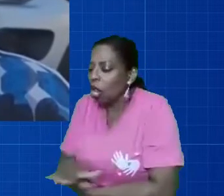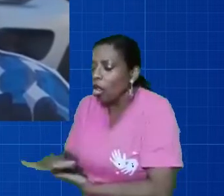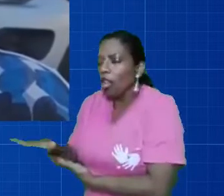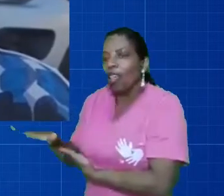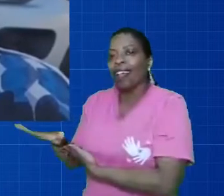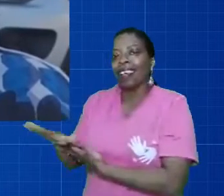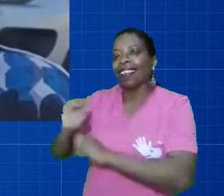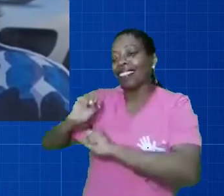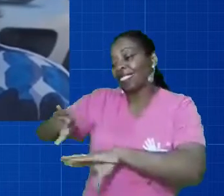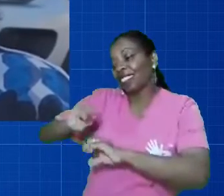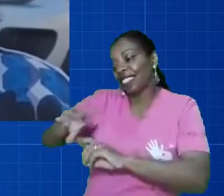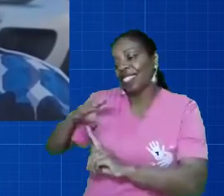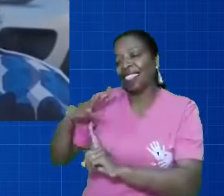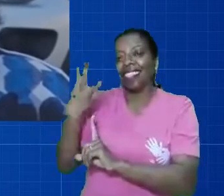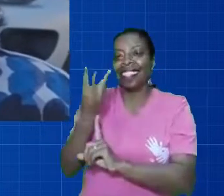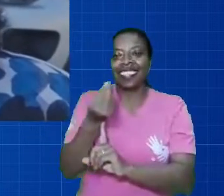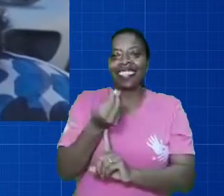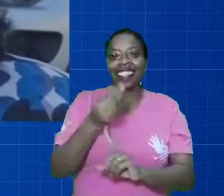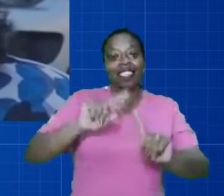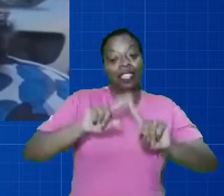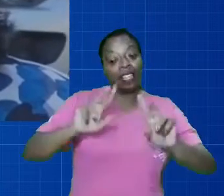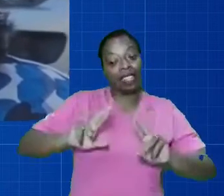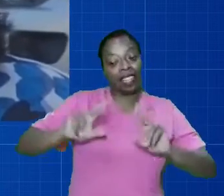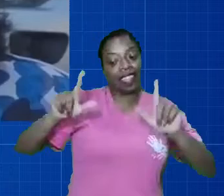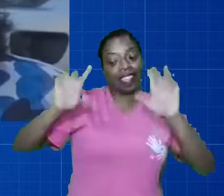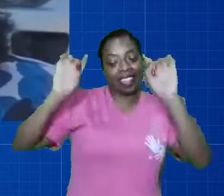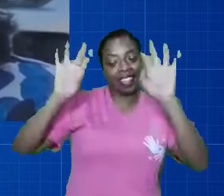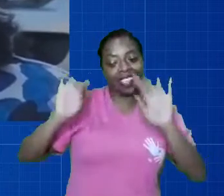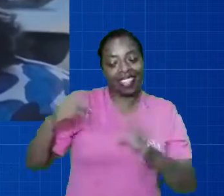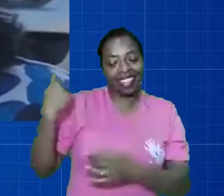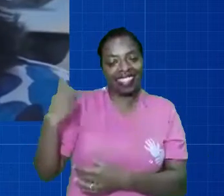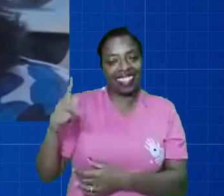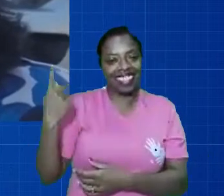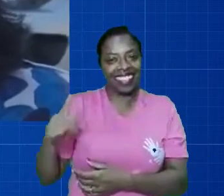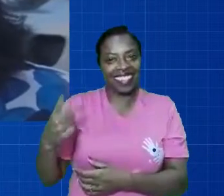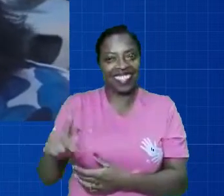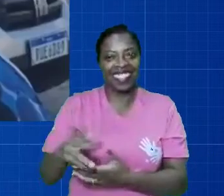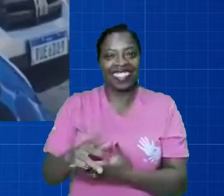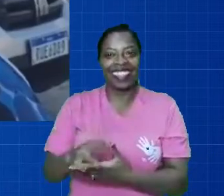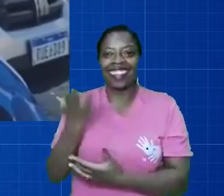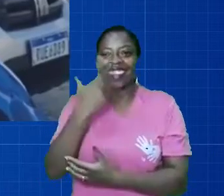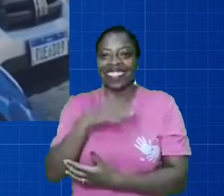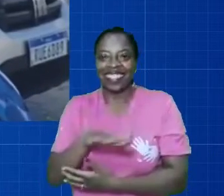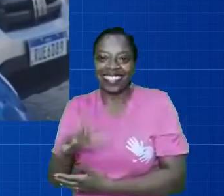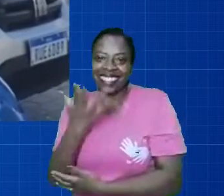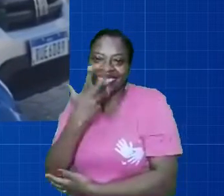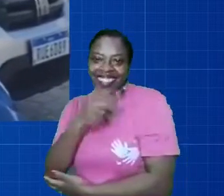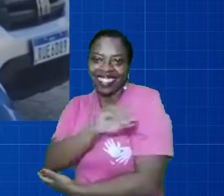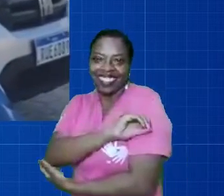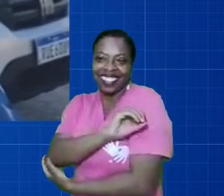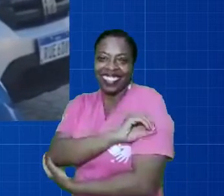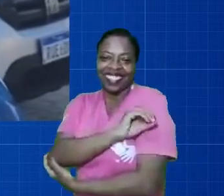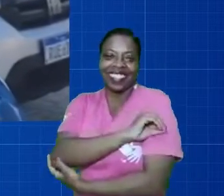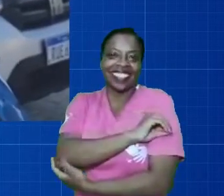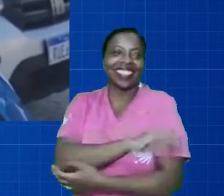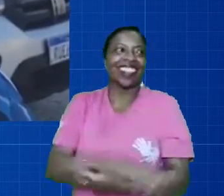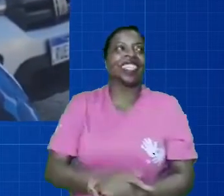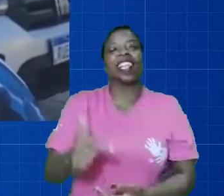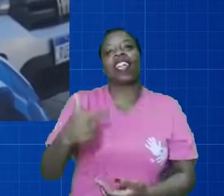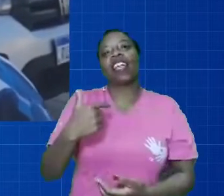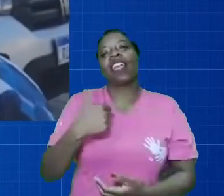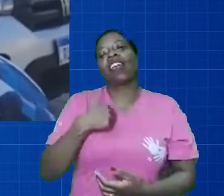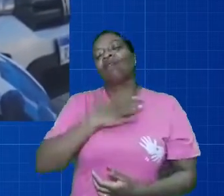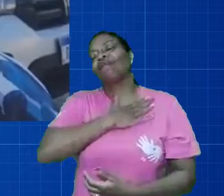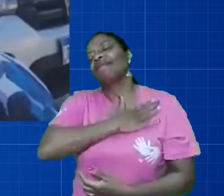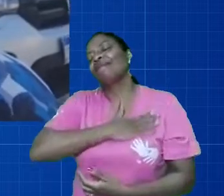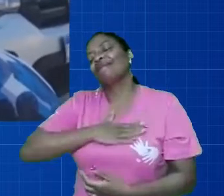um diferencial, com um trabalho especializado da educação infantil. E para mim tem sido uma honra participar de todo